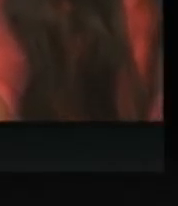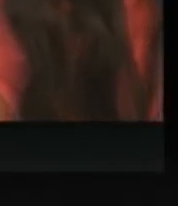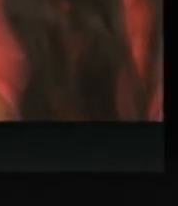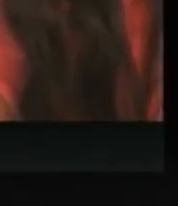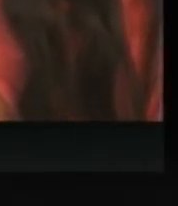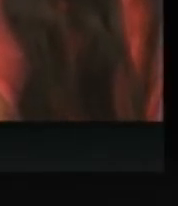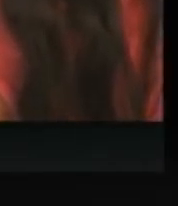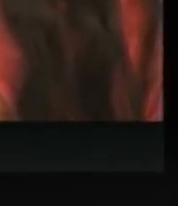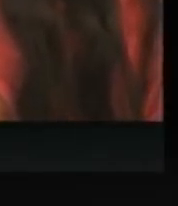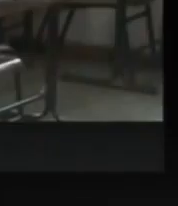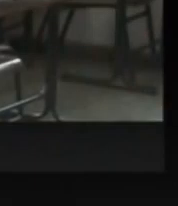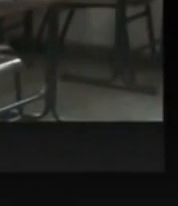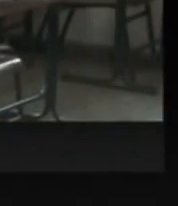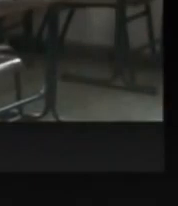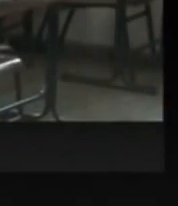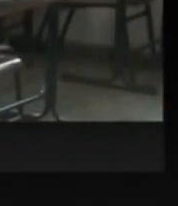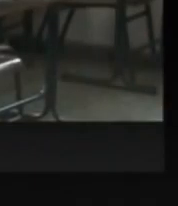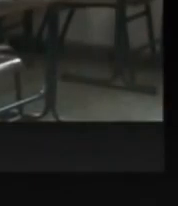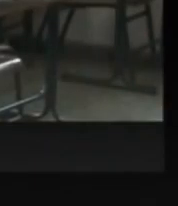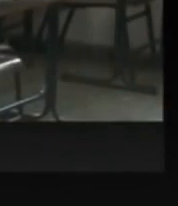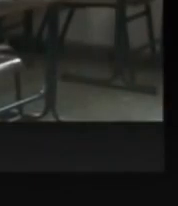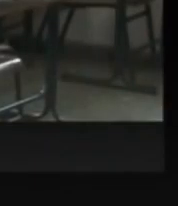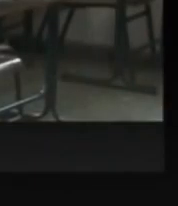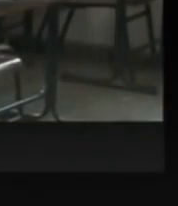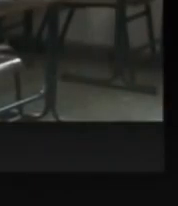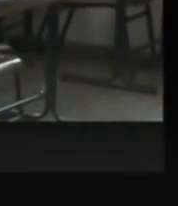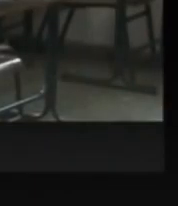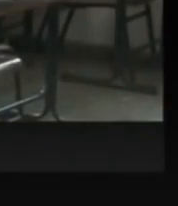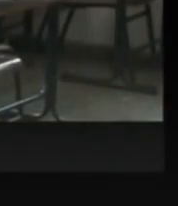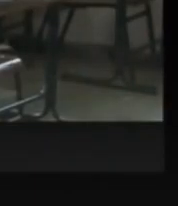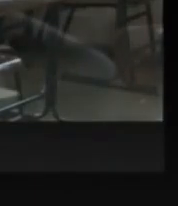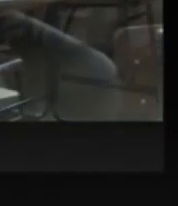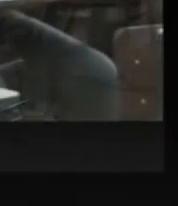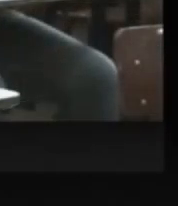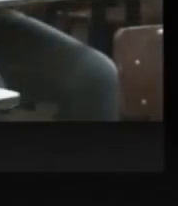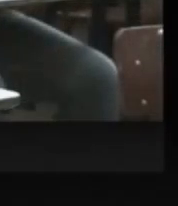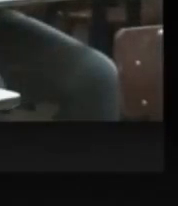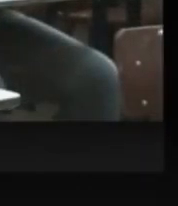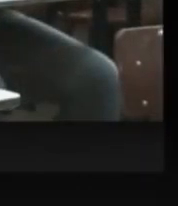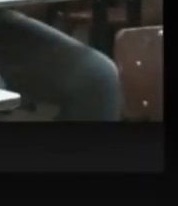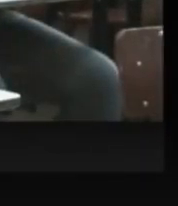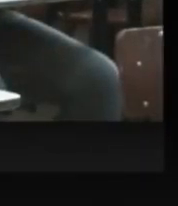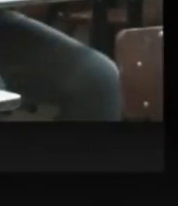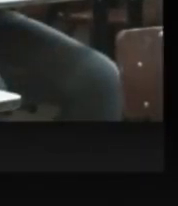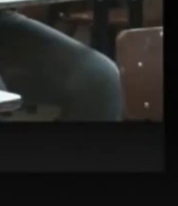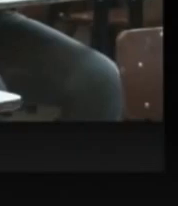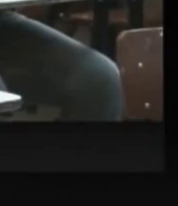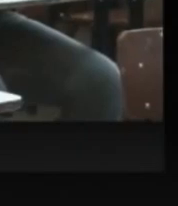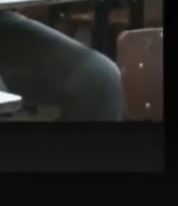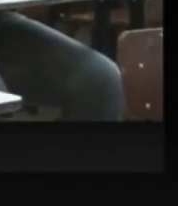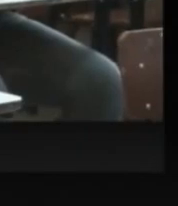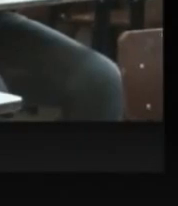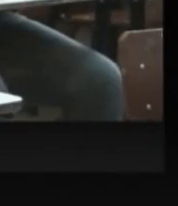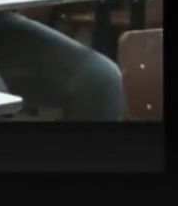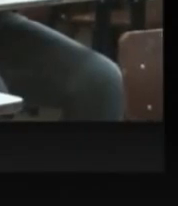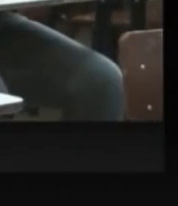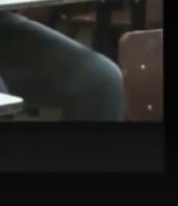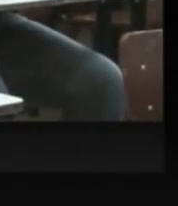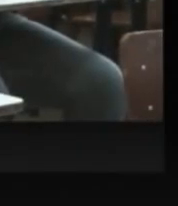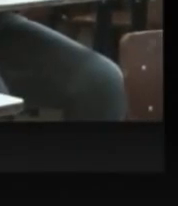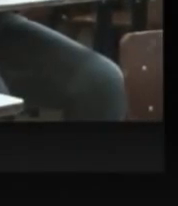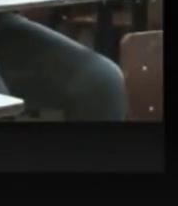Mulher e Ciência é a realização do prêmio Construindo a Igualdade de Gênero, um concurso de redações e artigos científicos